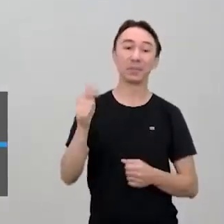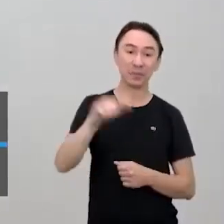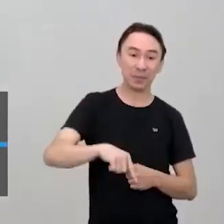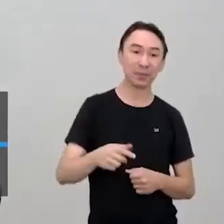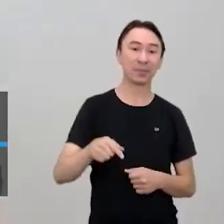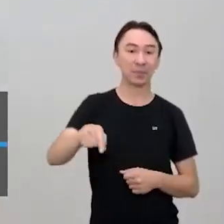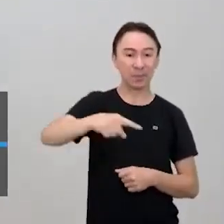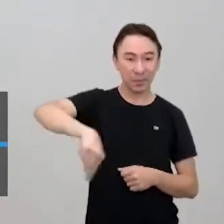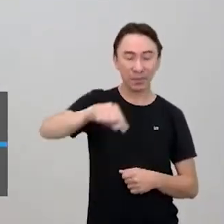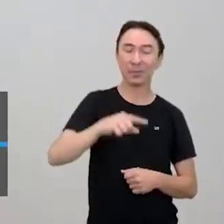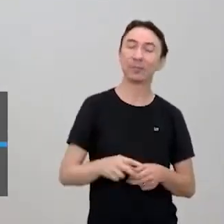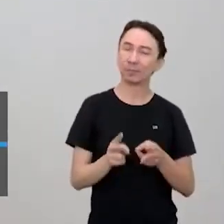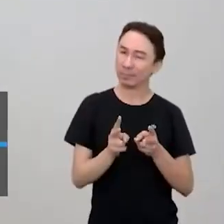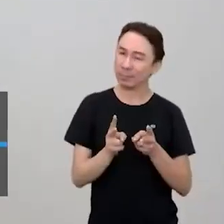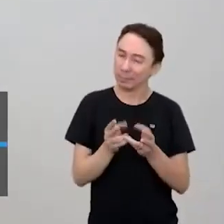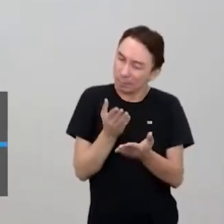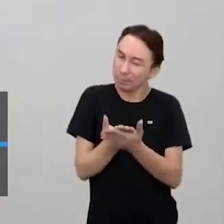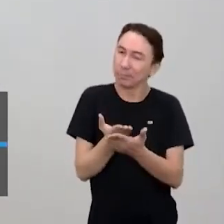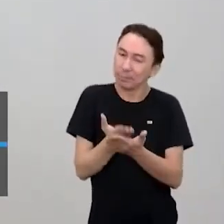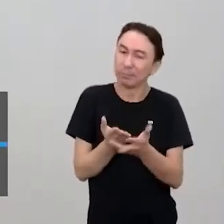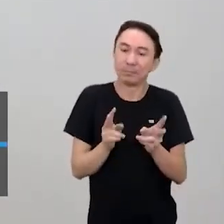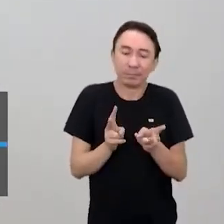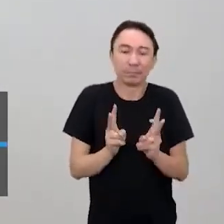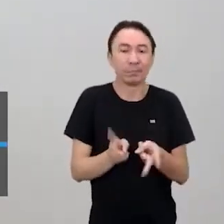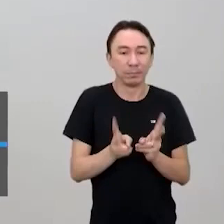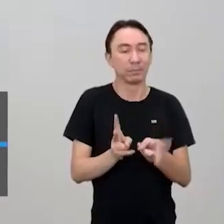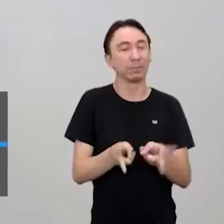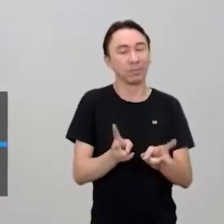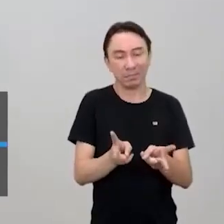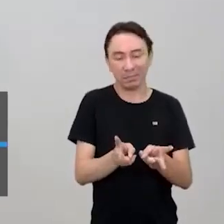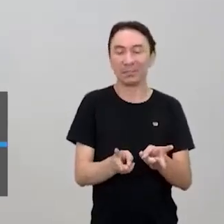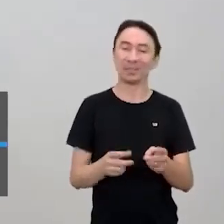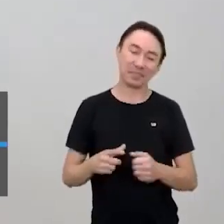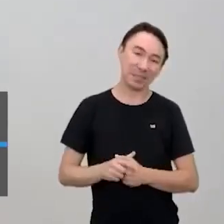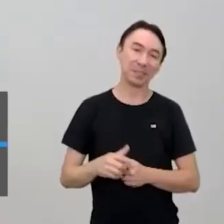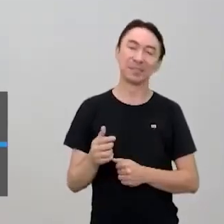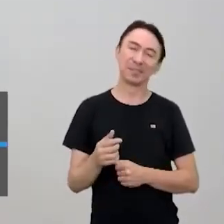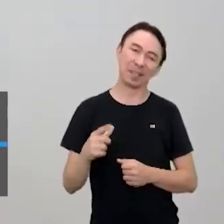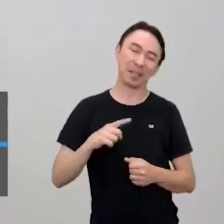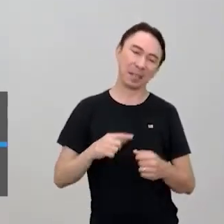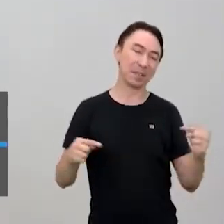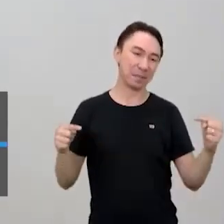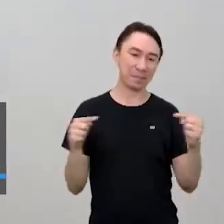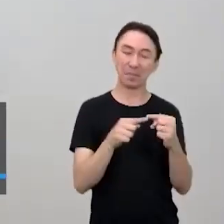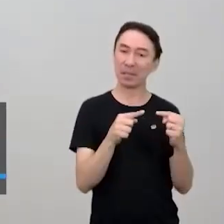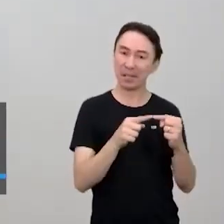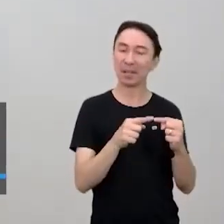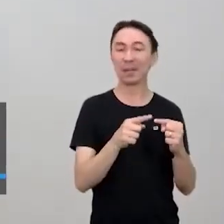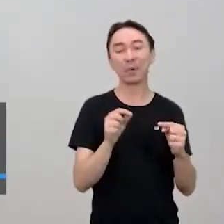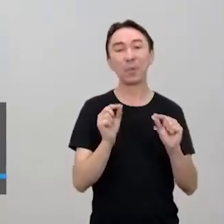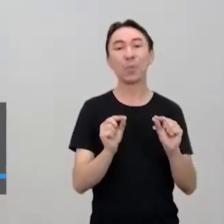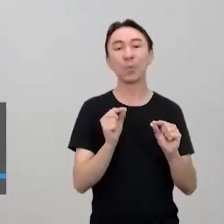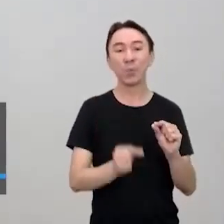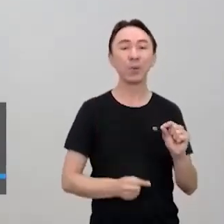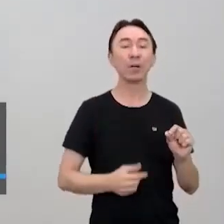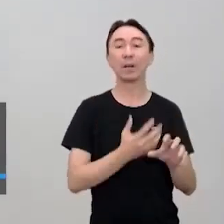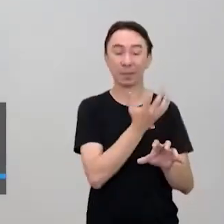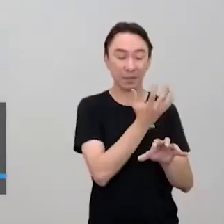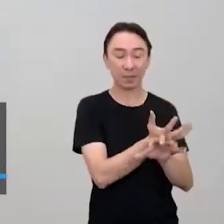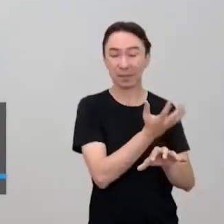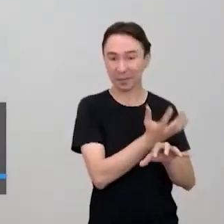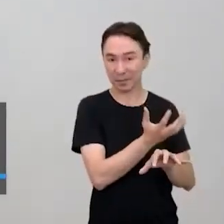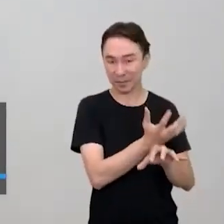essa trajetória, para a gente continuar esse trabalho que tem tudo a ver com os itinerários formativos, com o